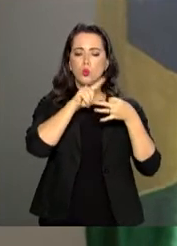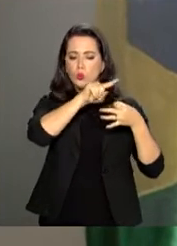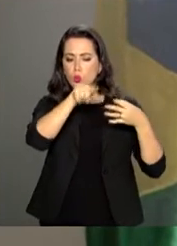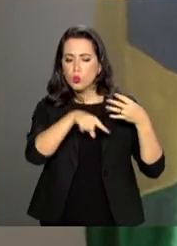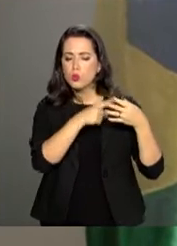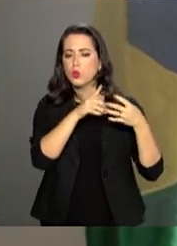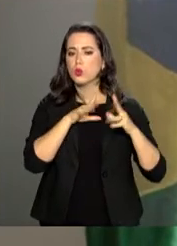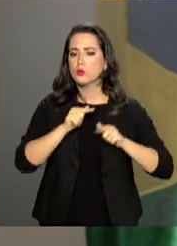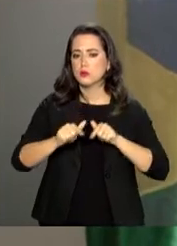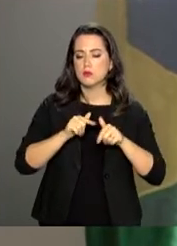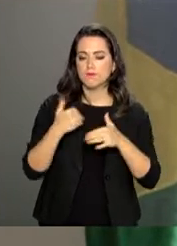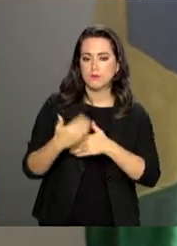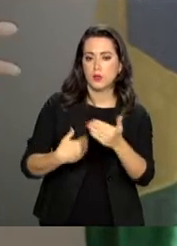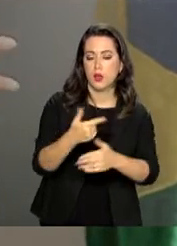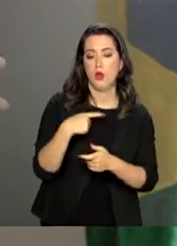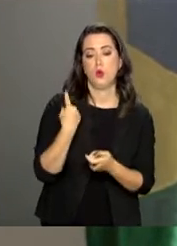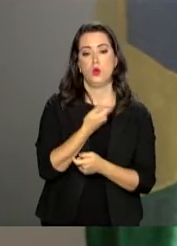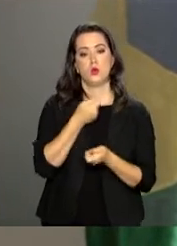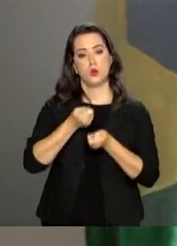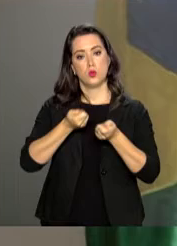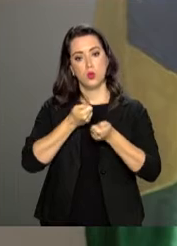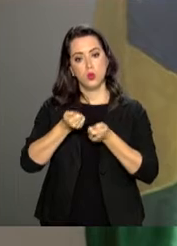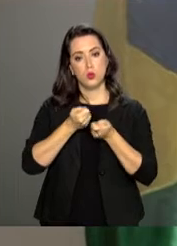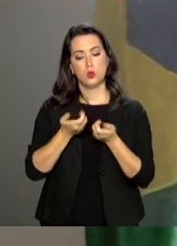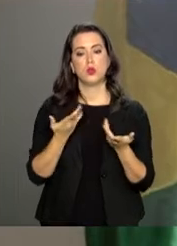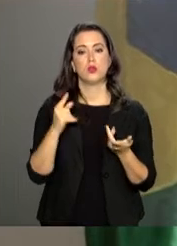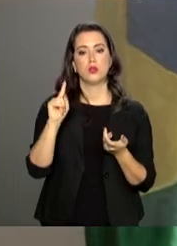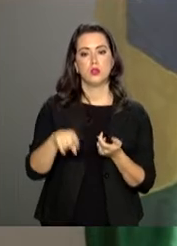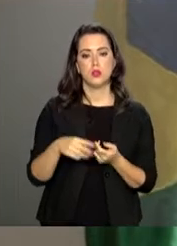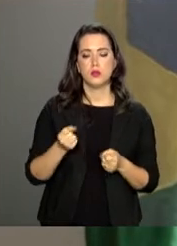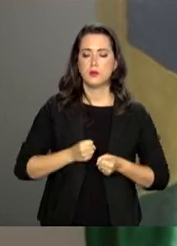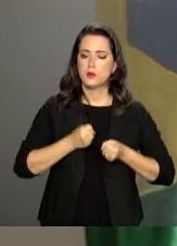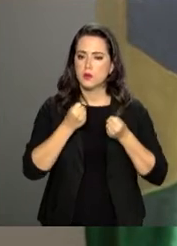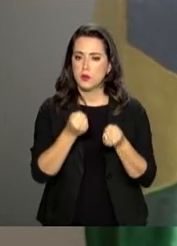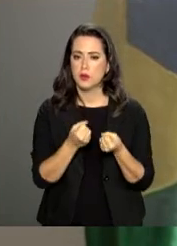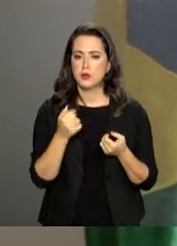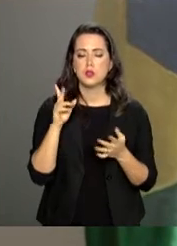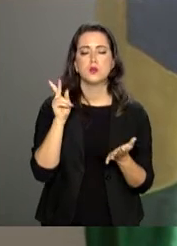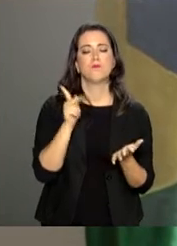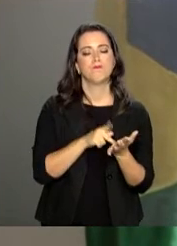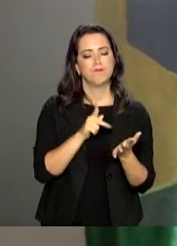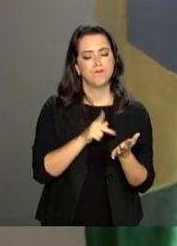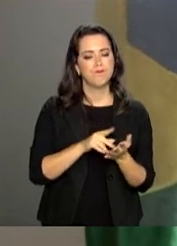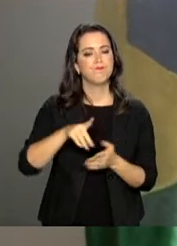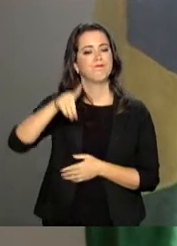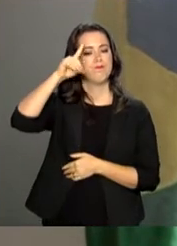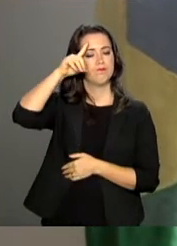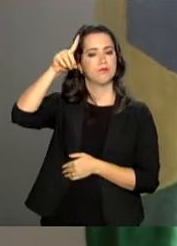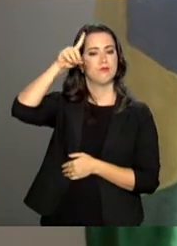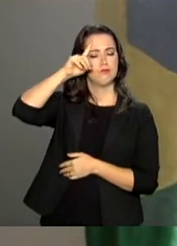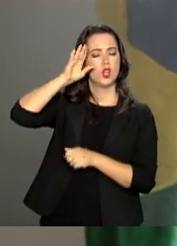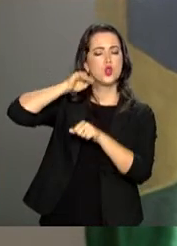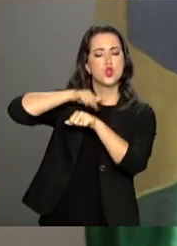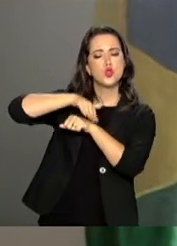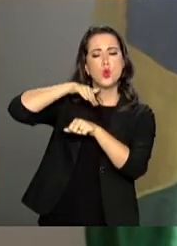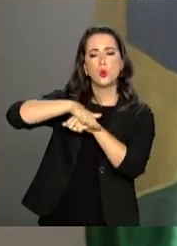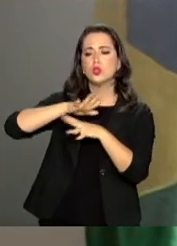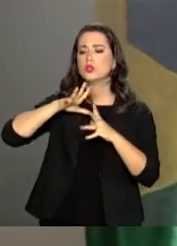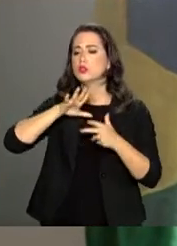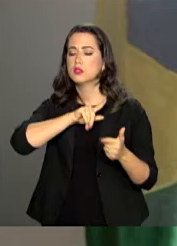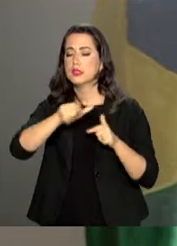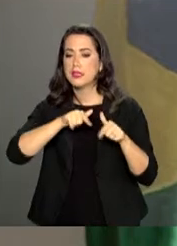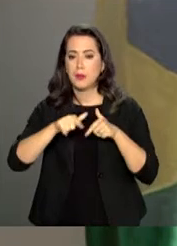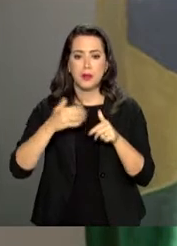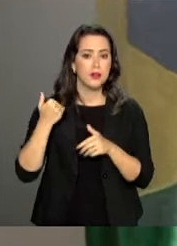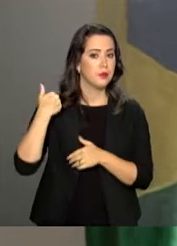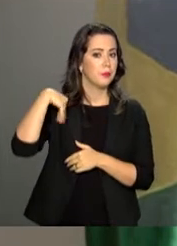instâncias de controle externo portanto dedicam-se na verdade dia e noite a missão das mais das